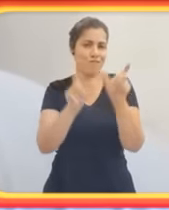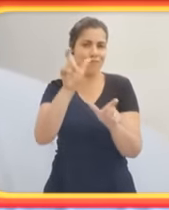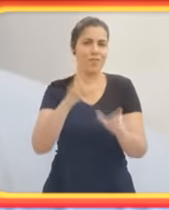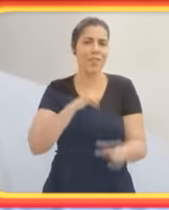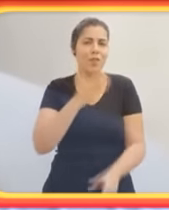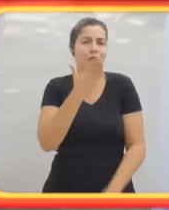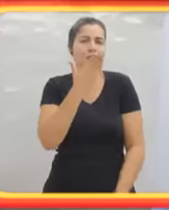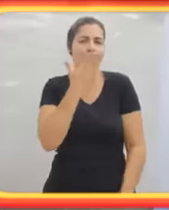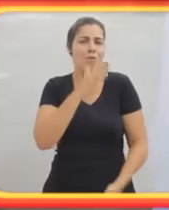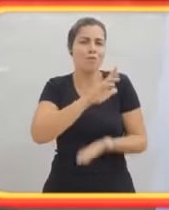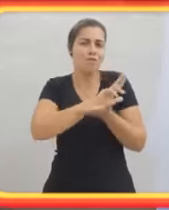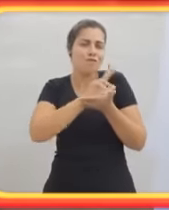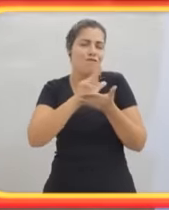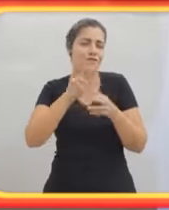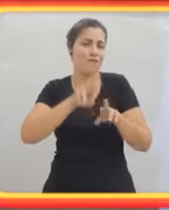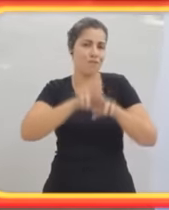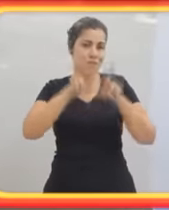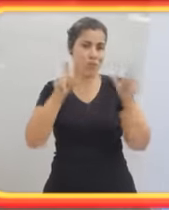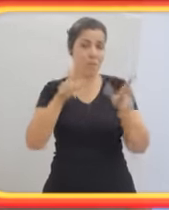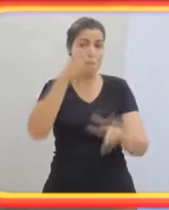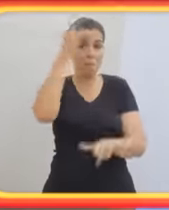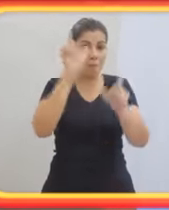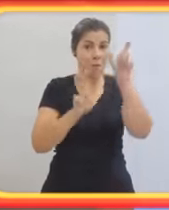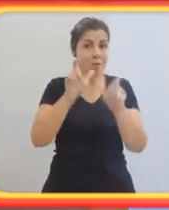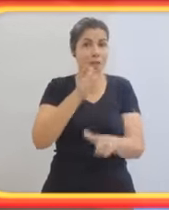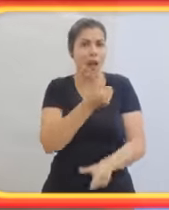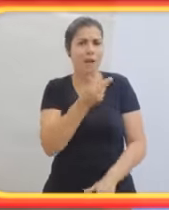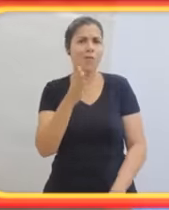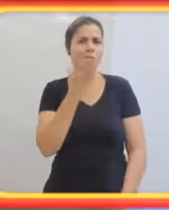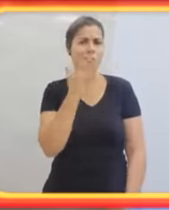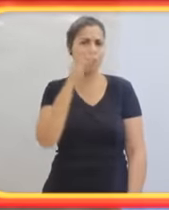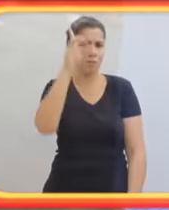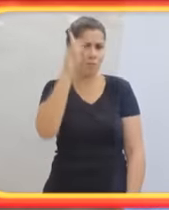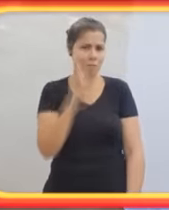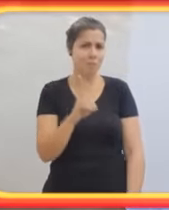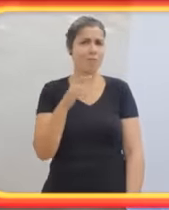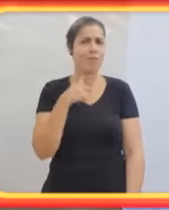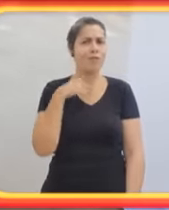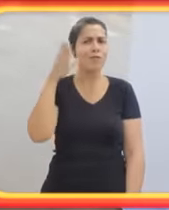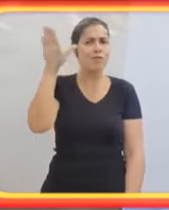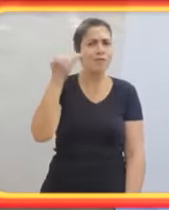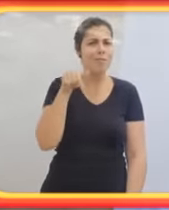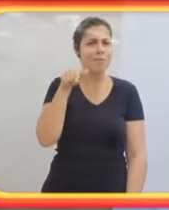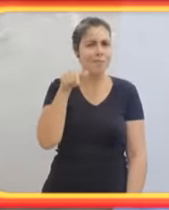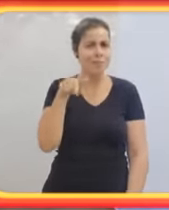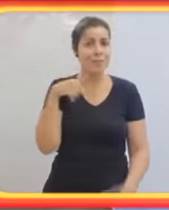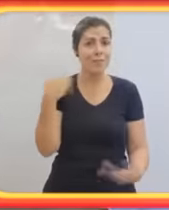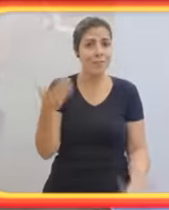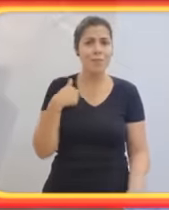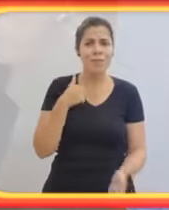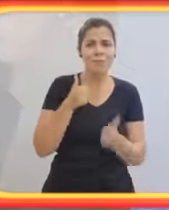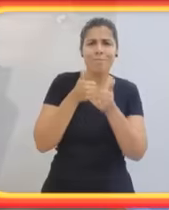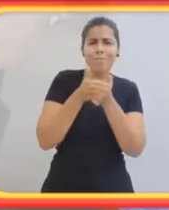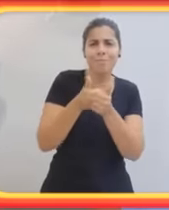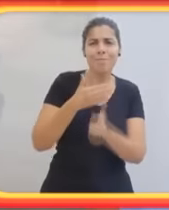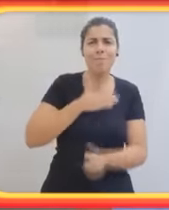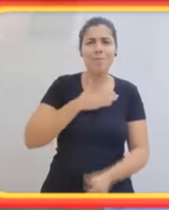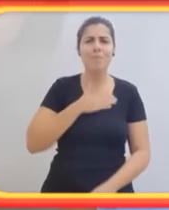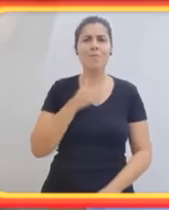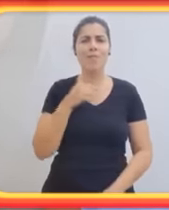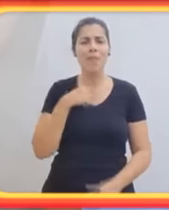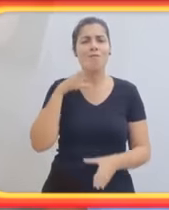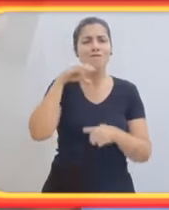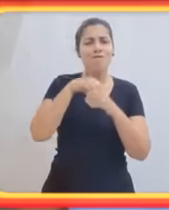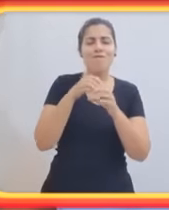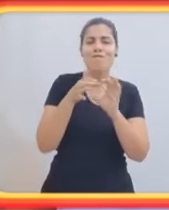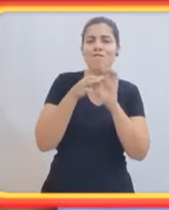sem diferença nenhuma. O que a música pode ajudar pessoas com ou sem deficiência? A música, de